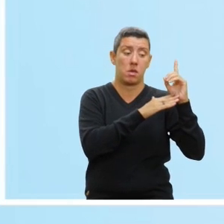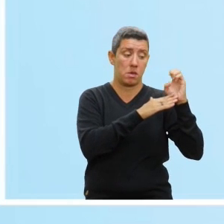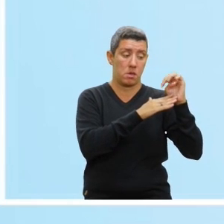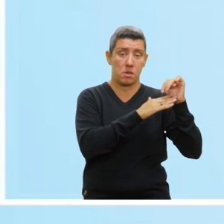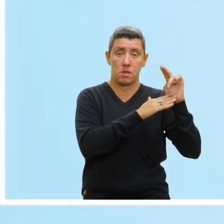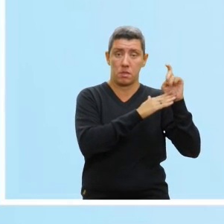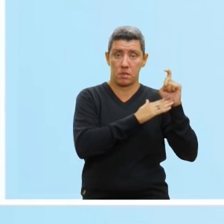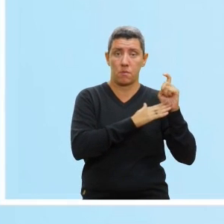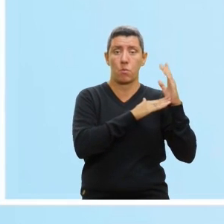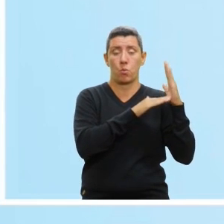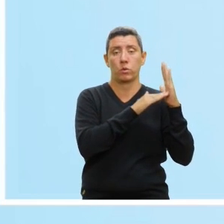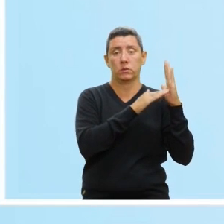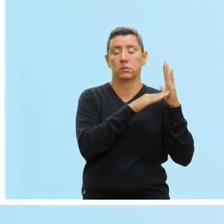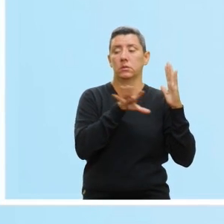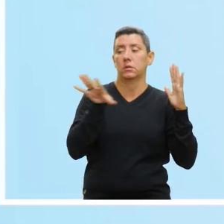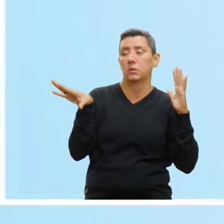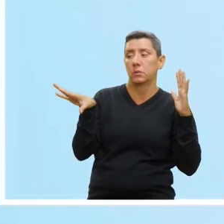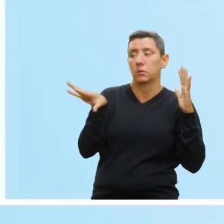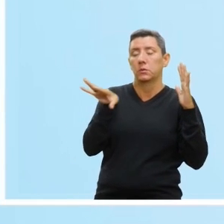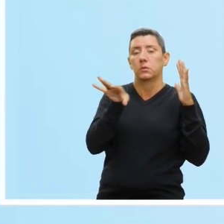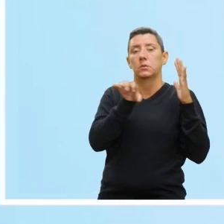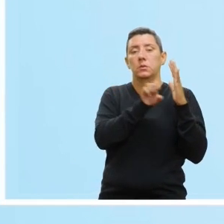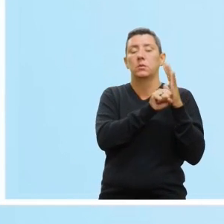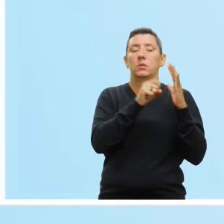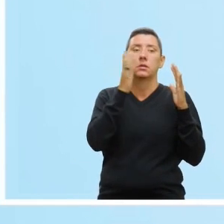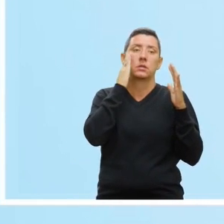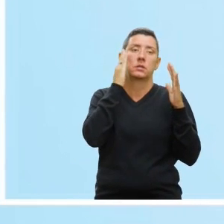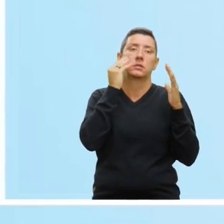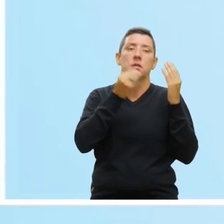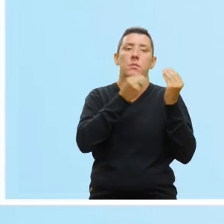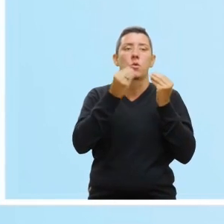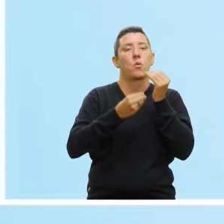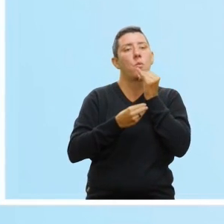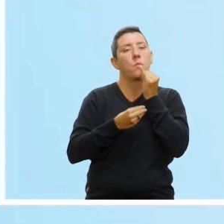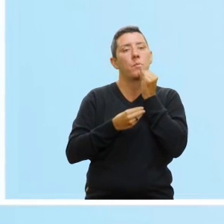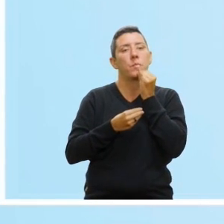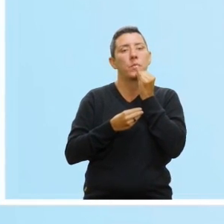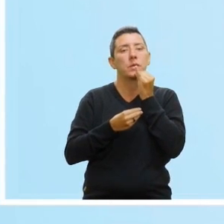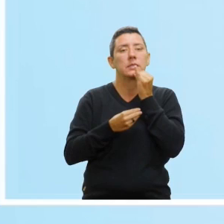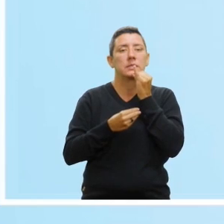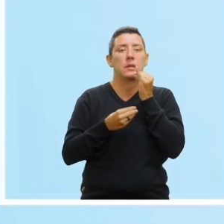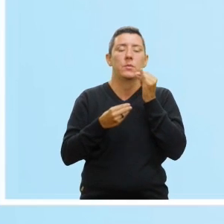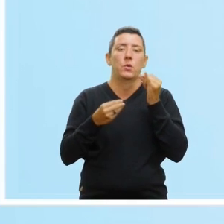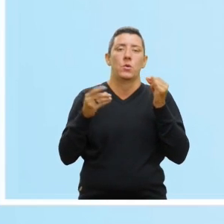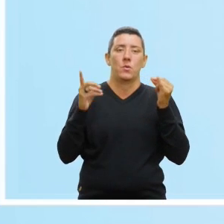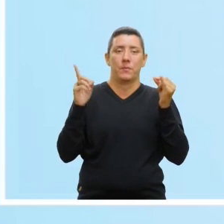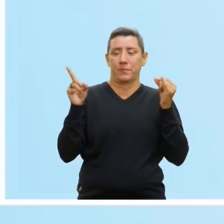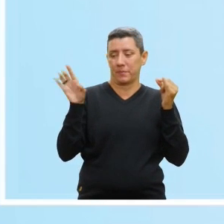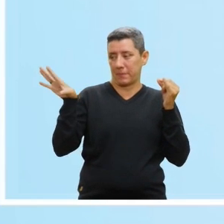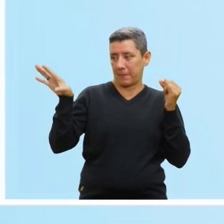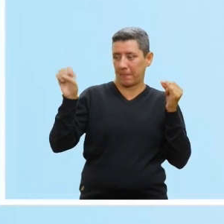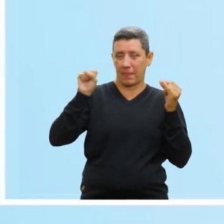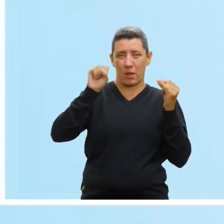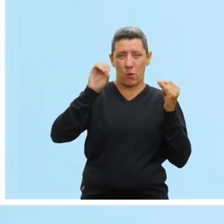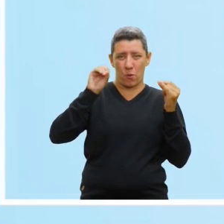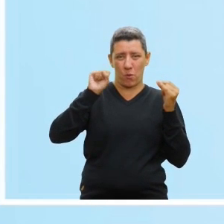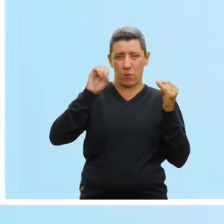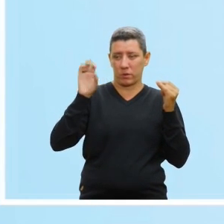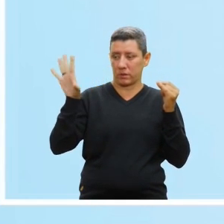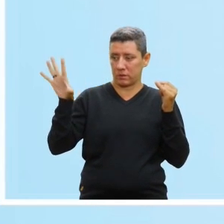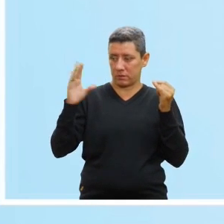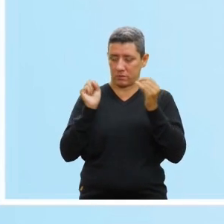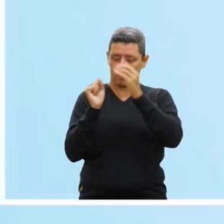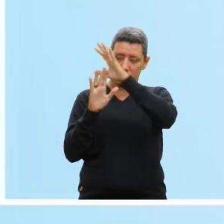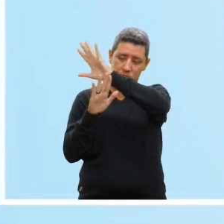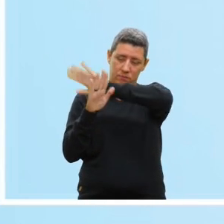faz o sentido contrário. Então a gente consegue ver aqui o lambda, no exemplo aqui, o 80, né? Ele entrou lá no MUX, ele juntou tudo na